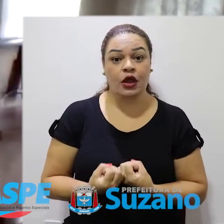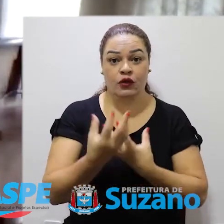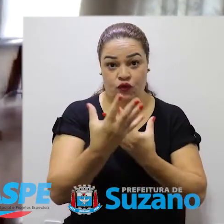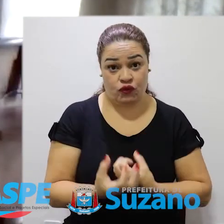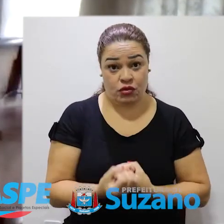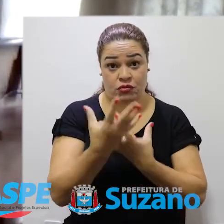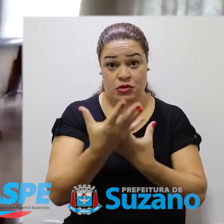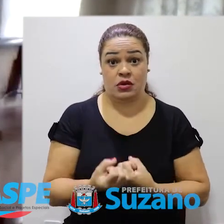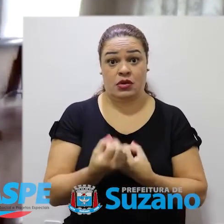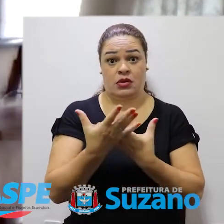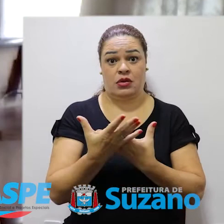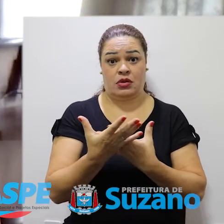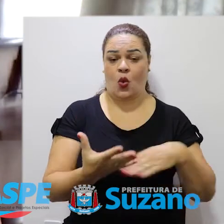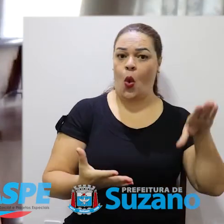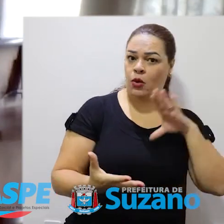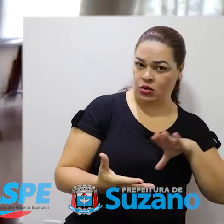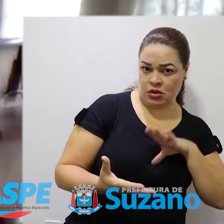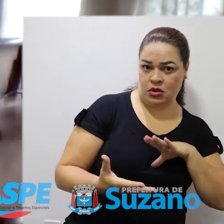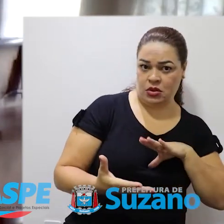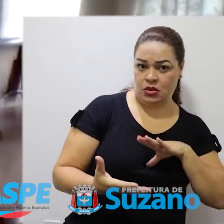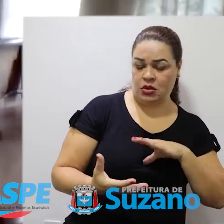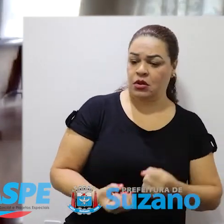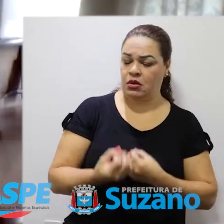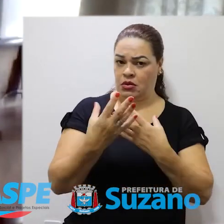em língua de sinais, ou bem ele dá informação para você em língua portuguesa.